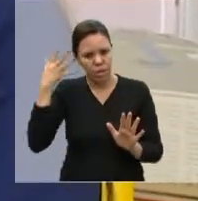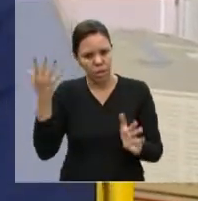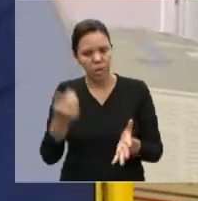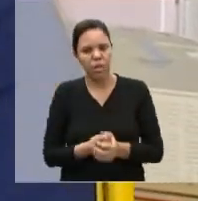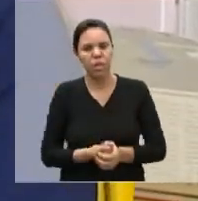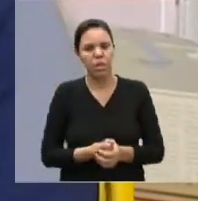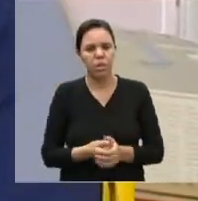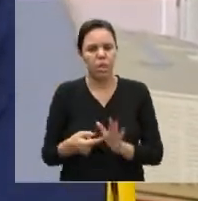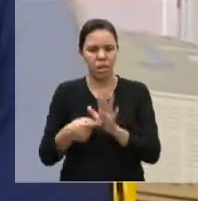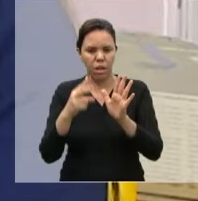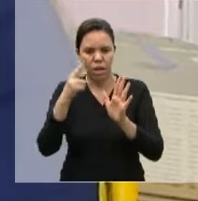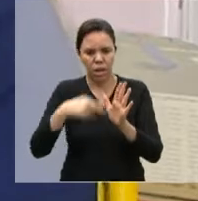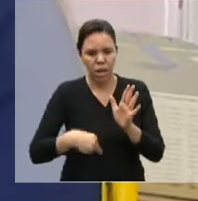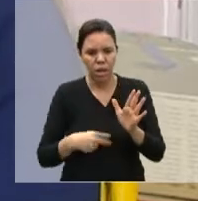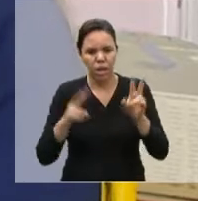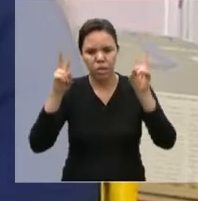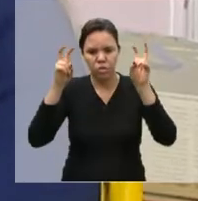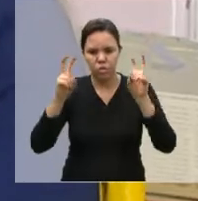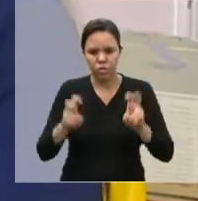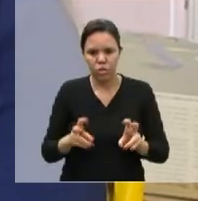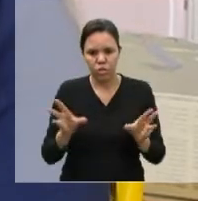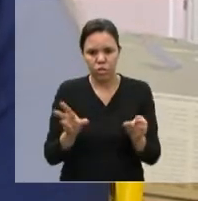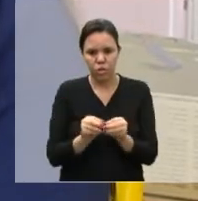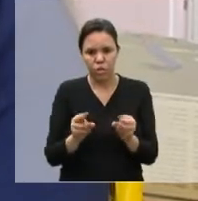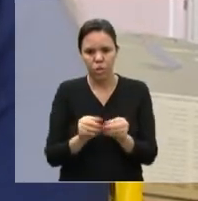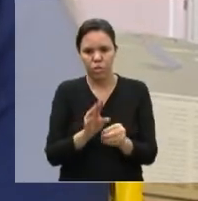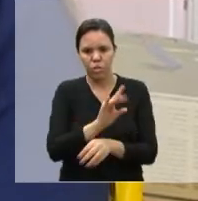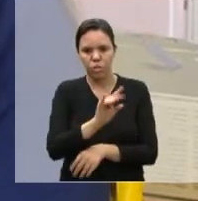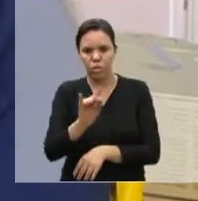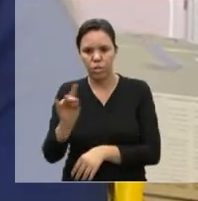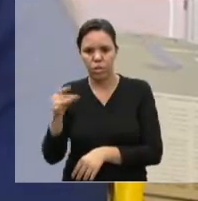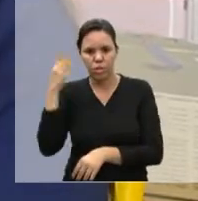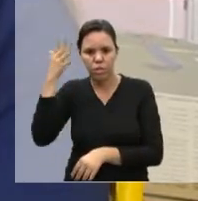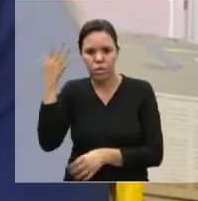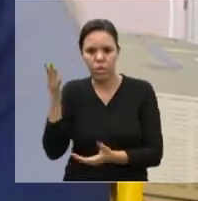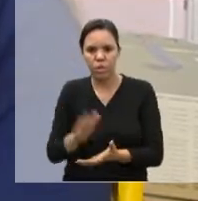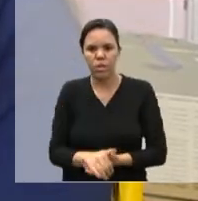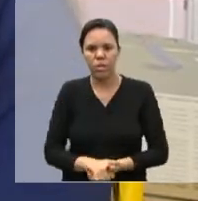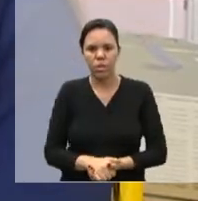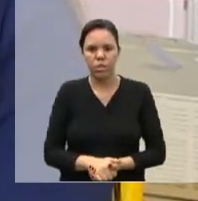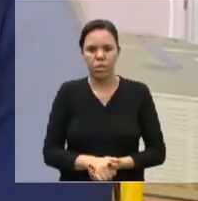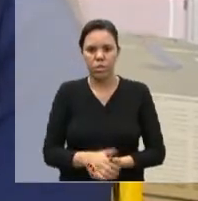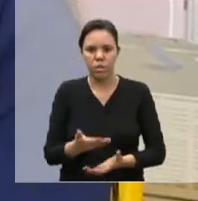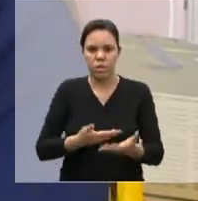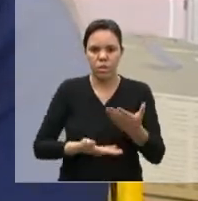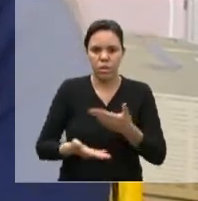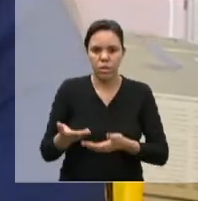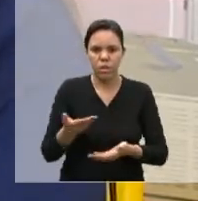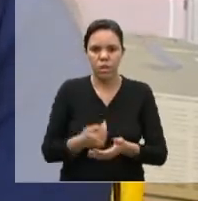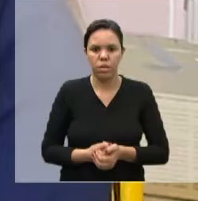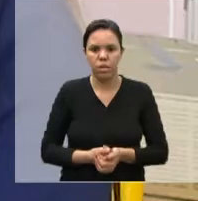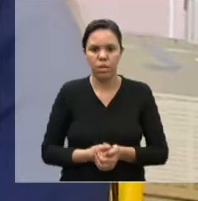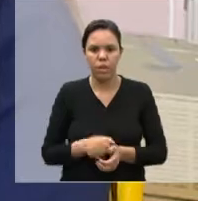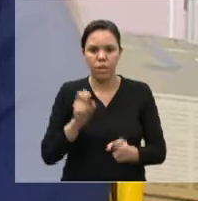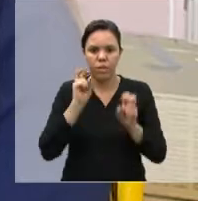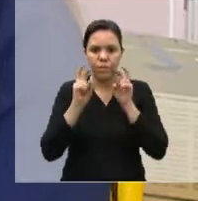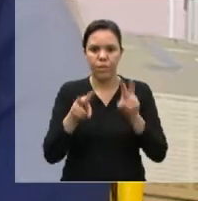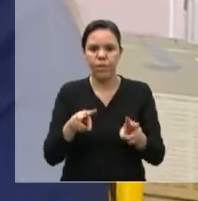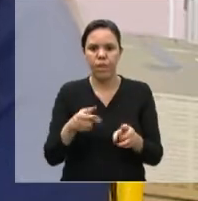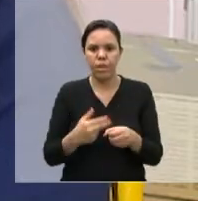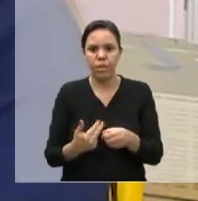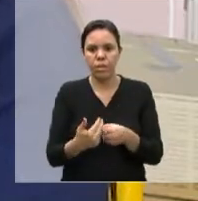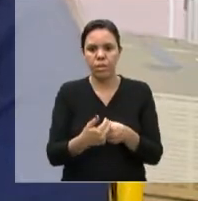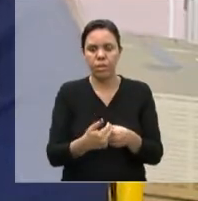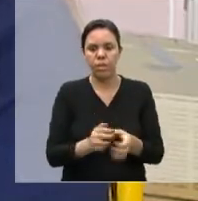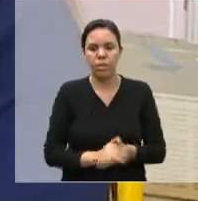sobre o assunto de cada palestra, para que elas fossem um pouco inteiradas do que elas iam ver na Unicamp. Uma delas ainda reparou, professora,